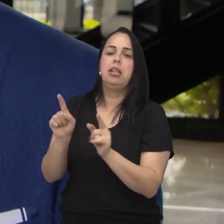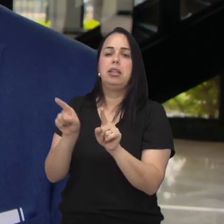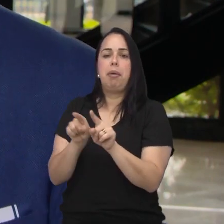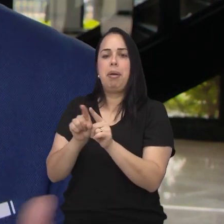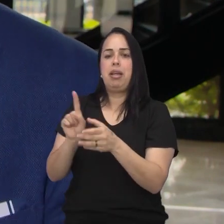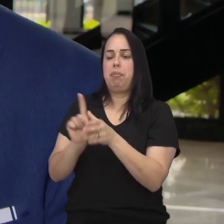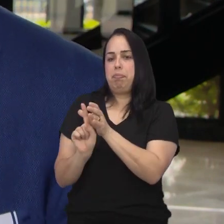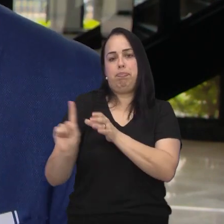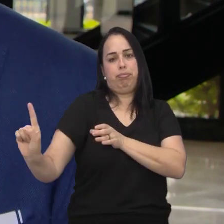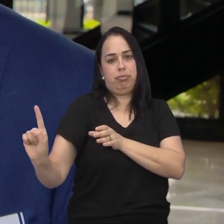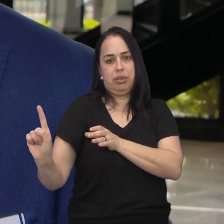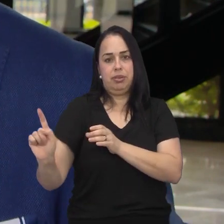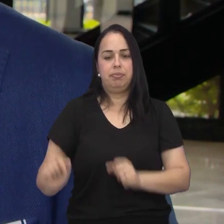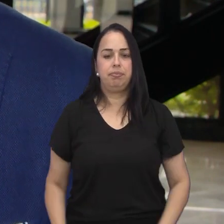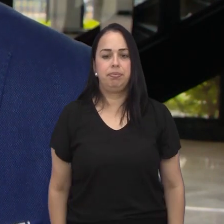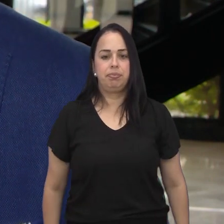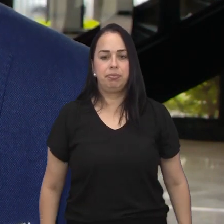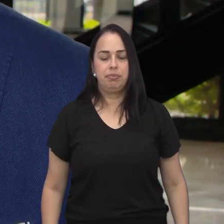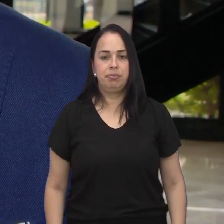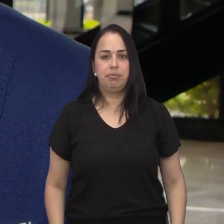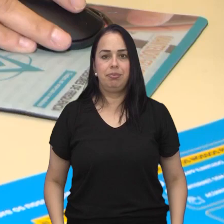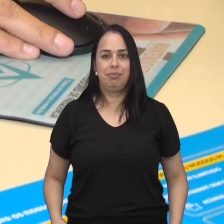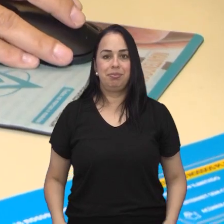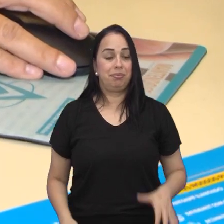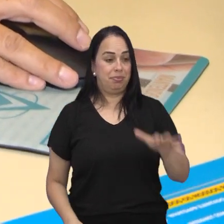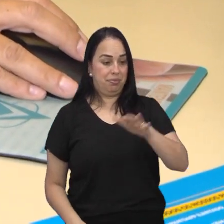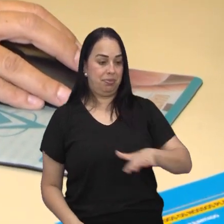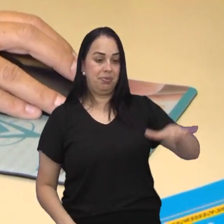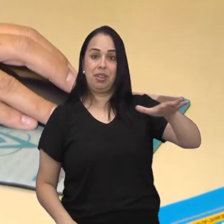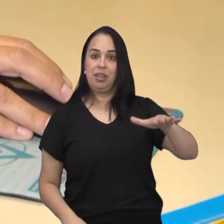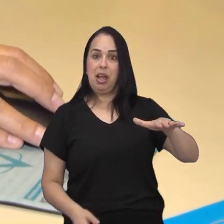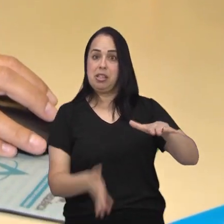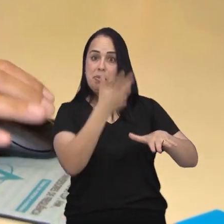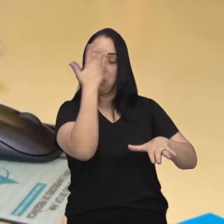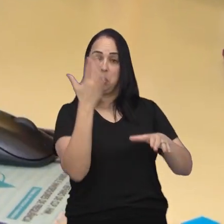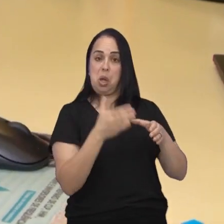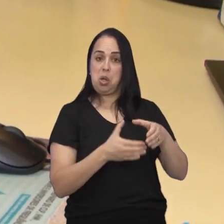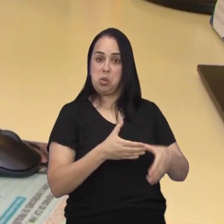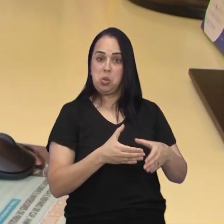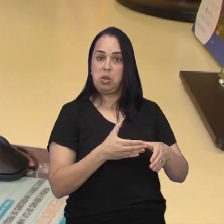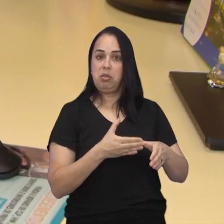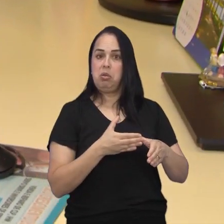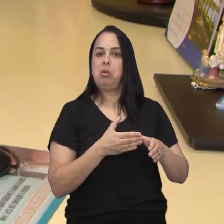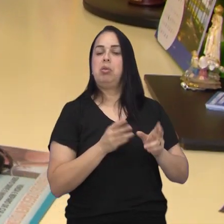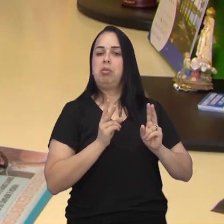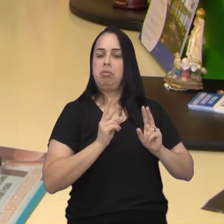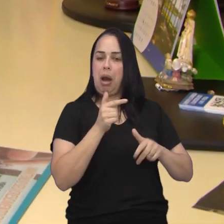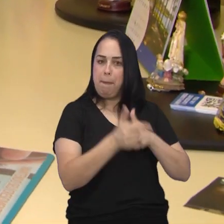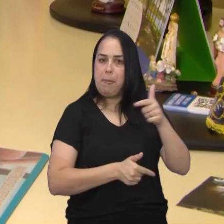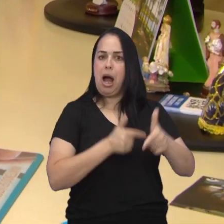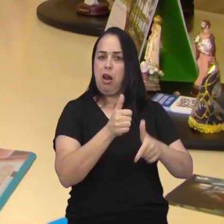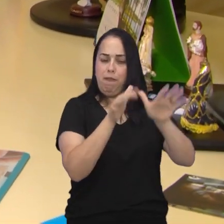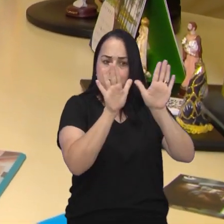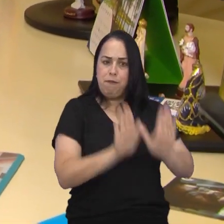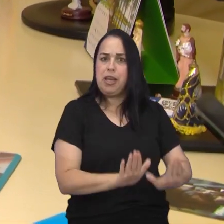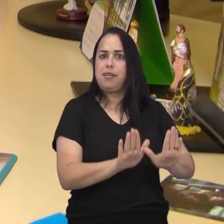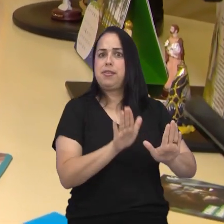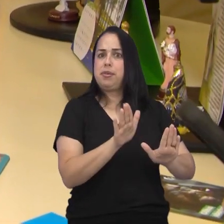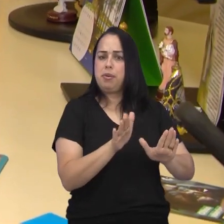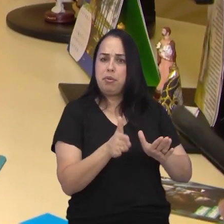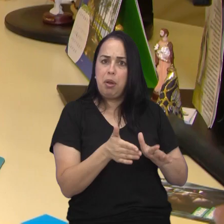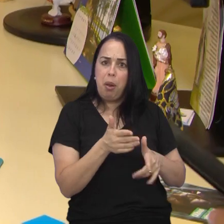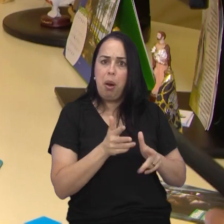contratação e de desligamento que atenda aí os regimes governamentais. De um lado, os concursados têm estabilidade e plano de carreira